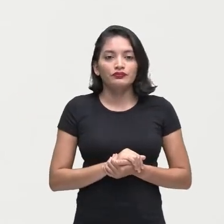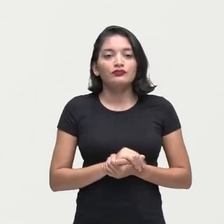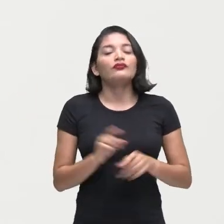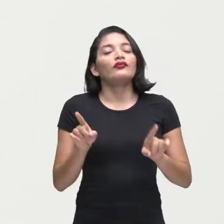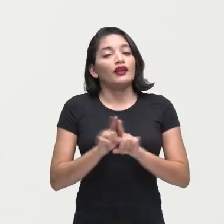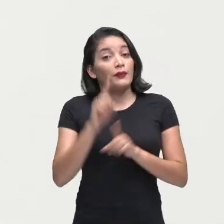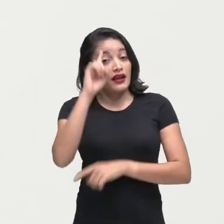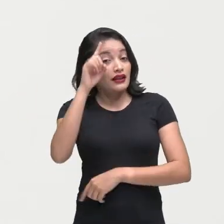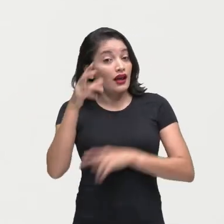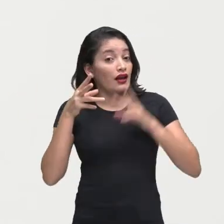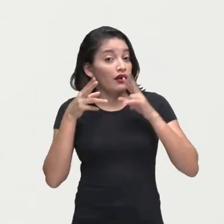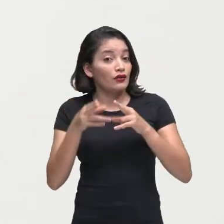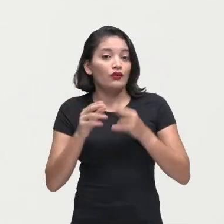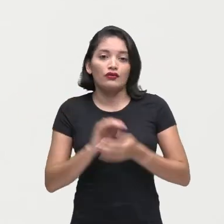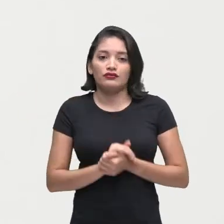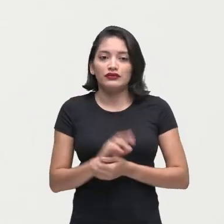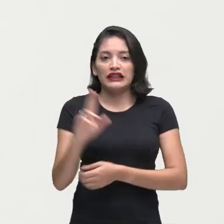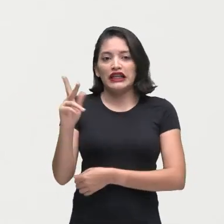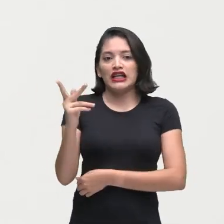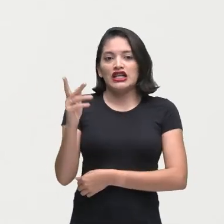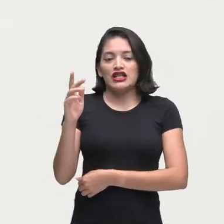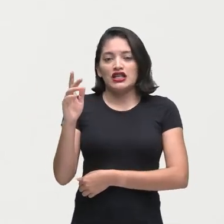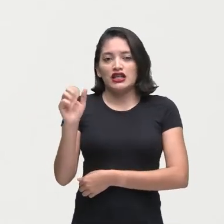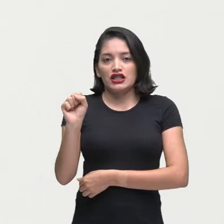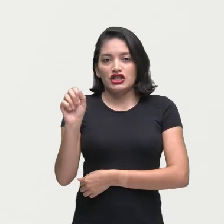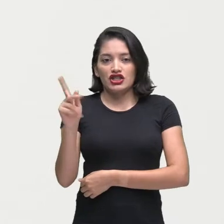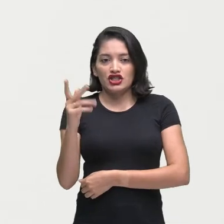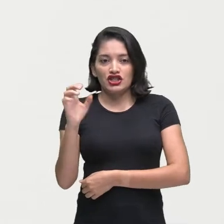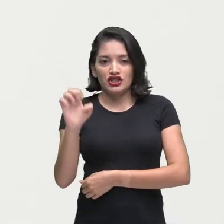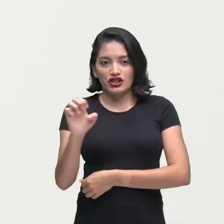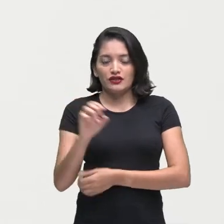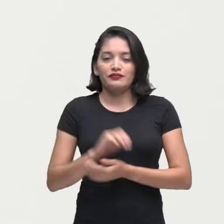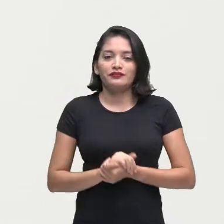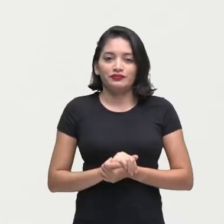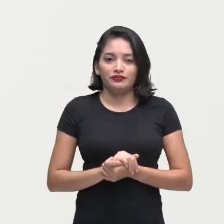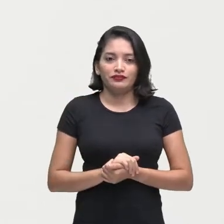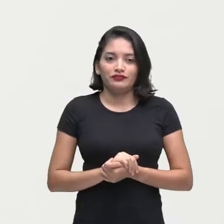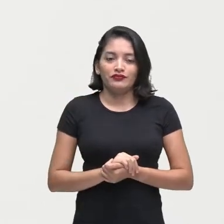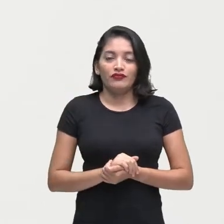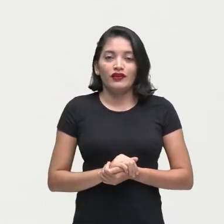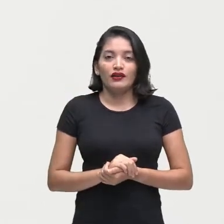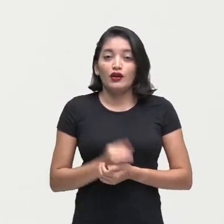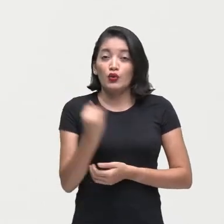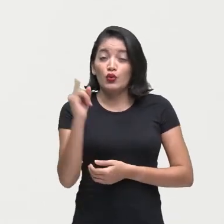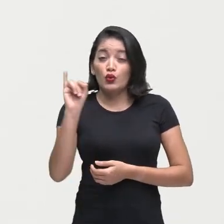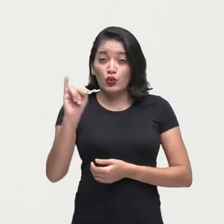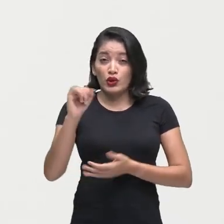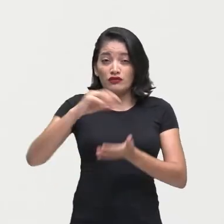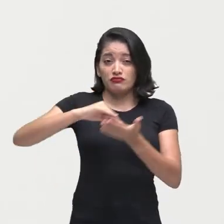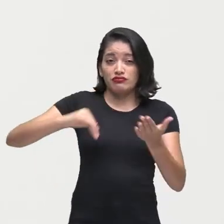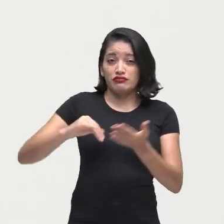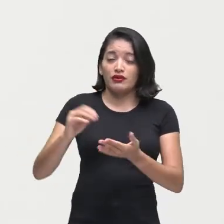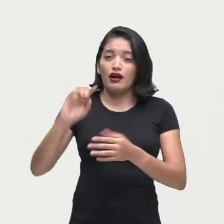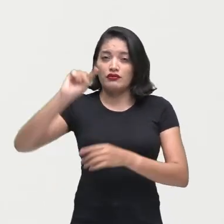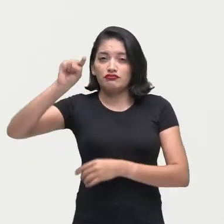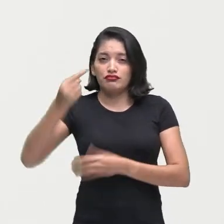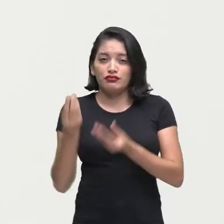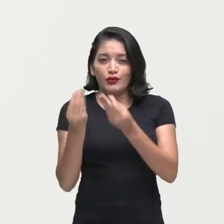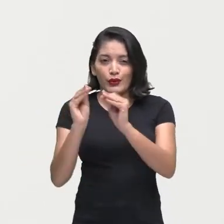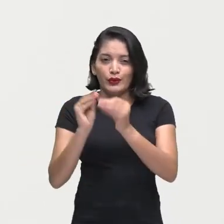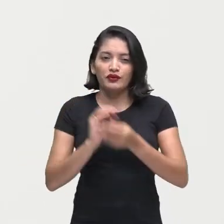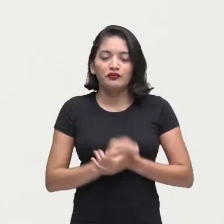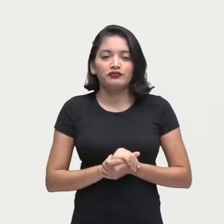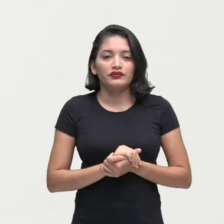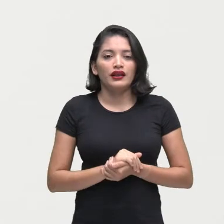mesma ideia com x olha só apóstrofo S que foi o que sobrou daqui a mesma ideia com it